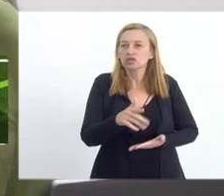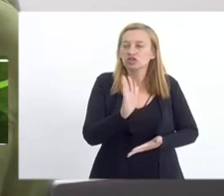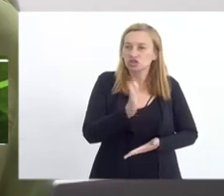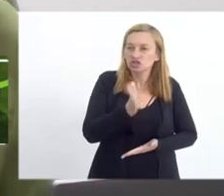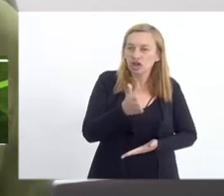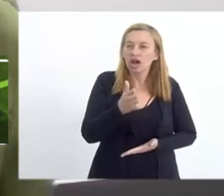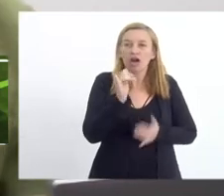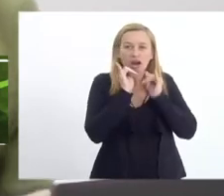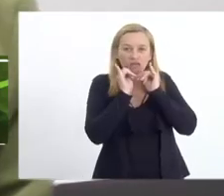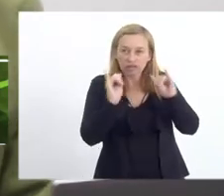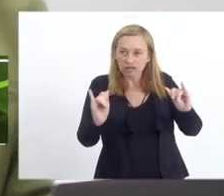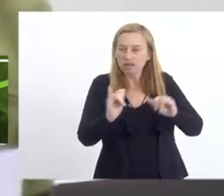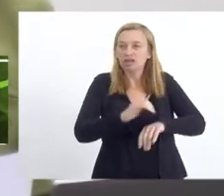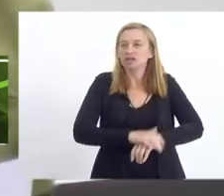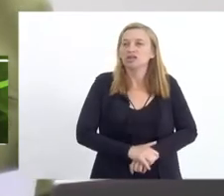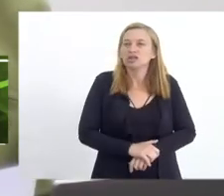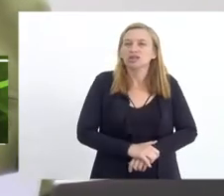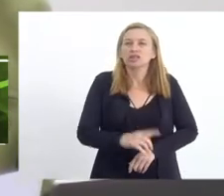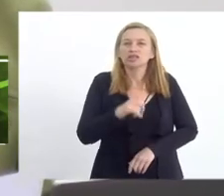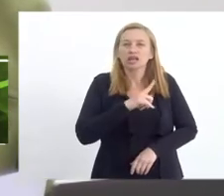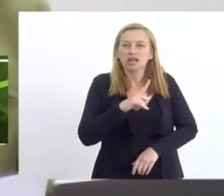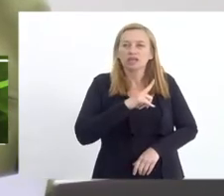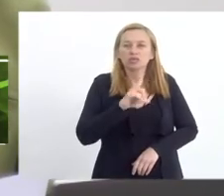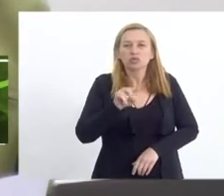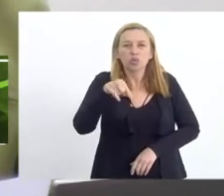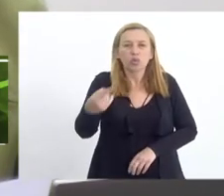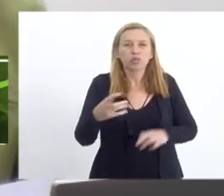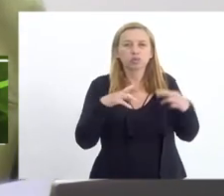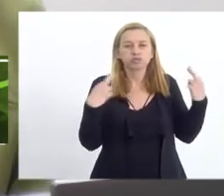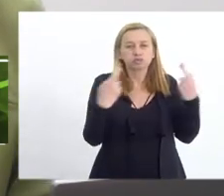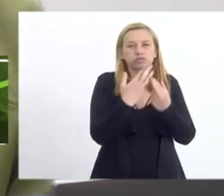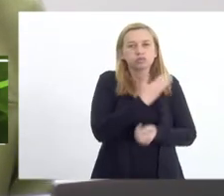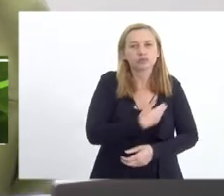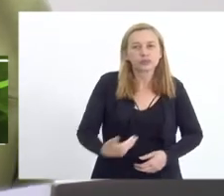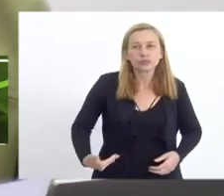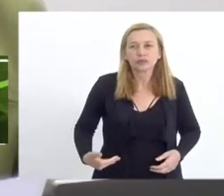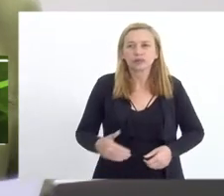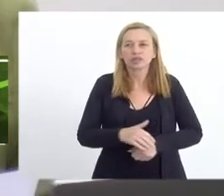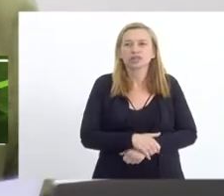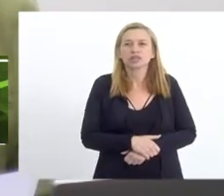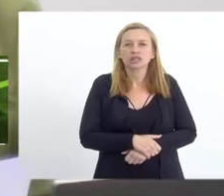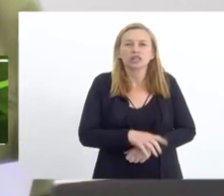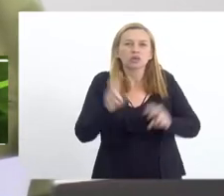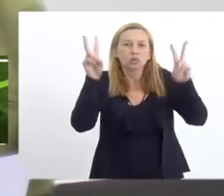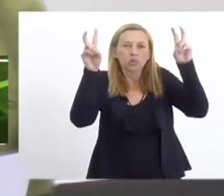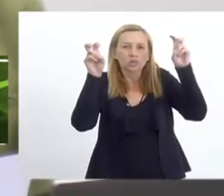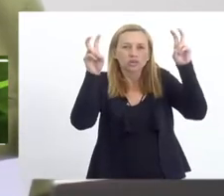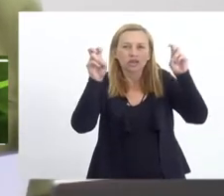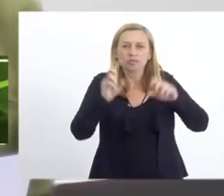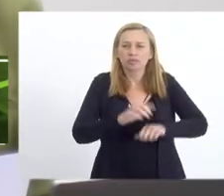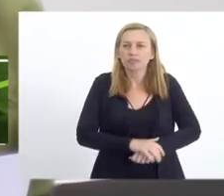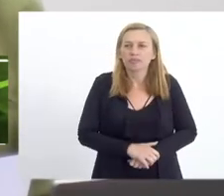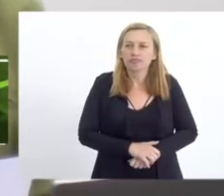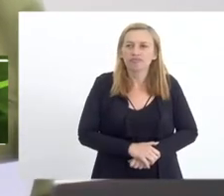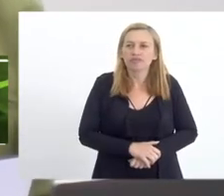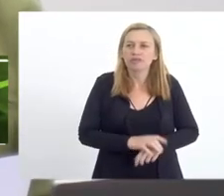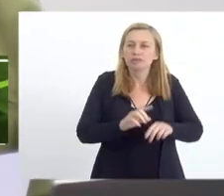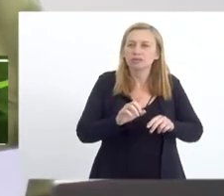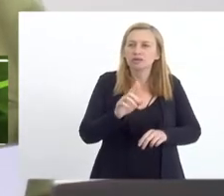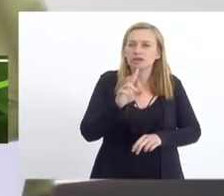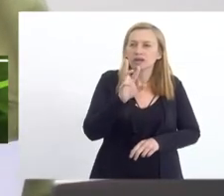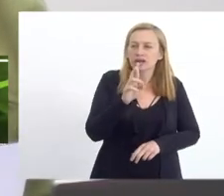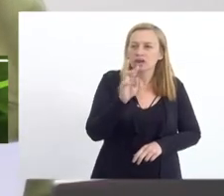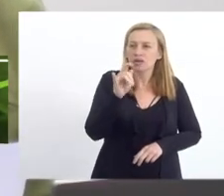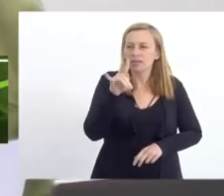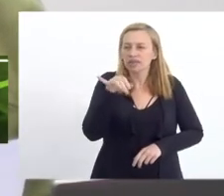já avisado que teremos uma próxima audiência pública, que o tema será regulamentações